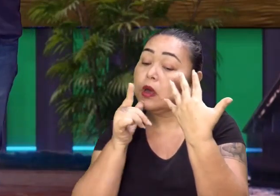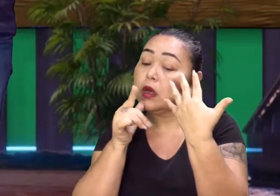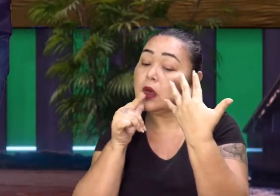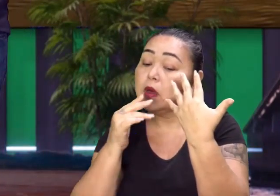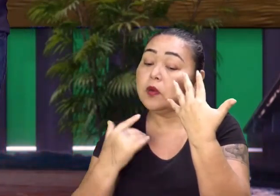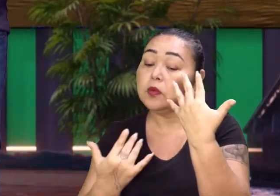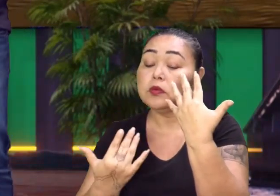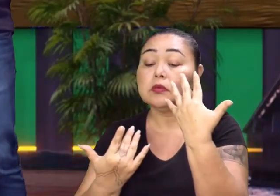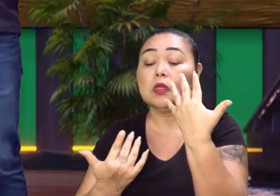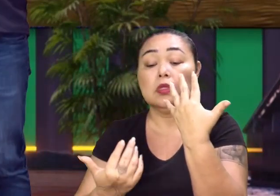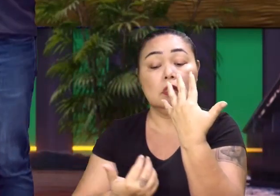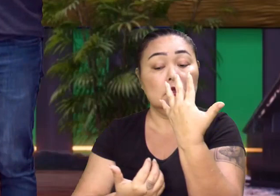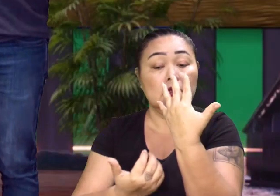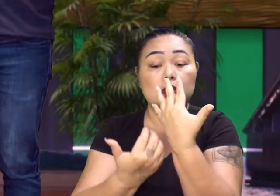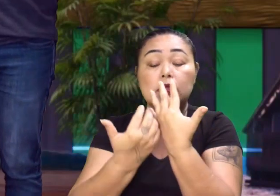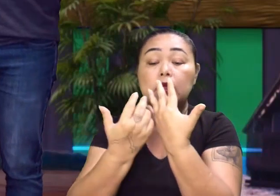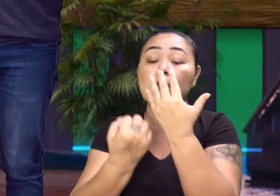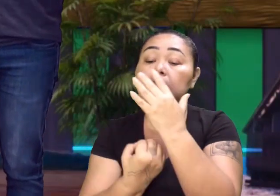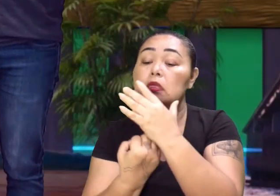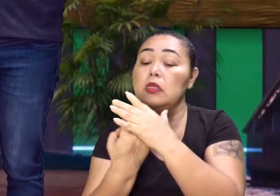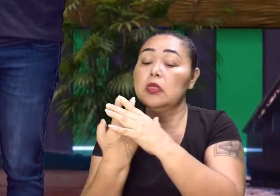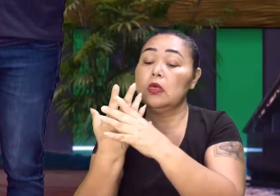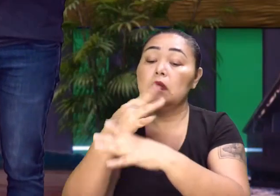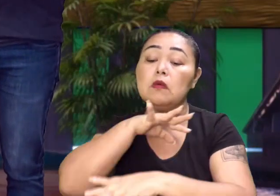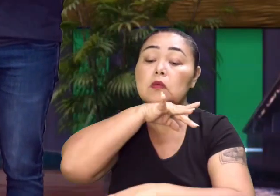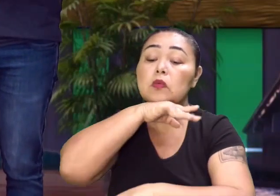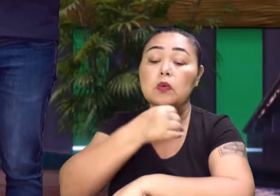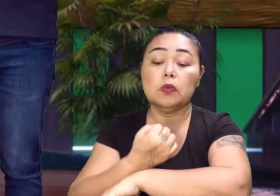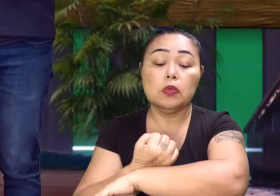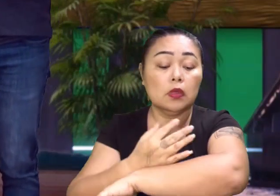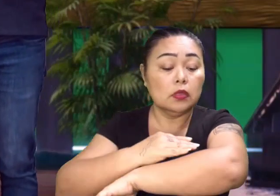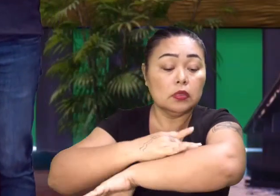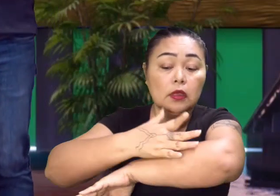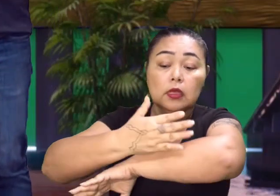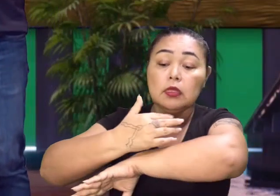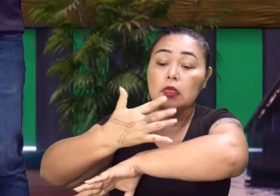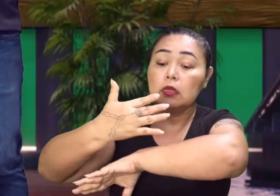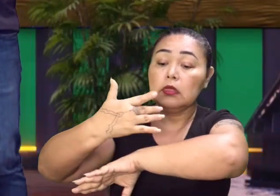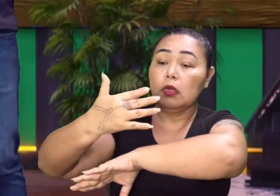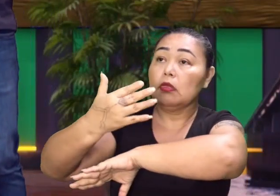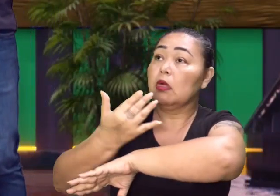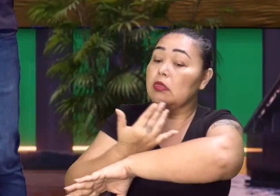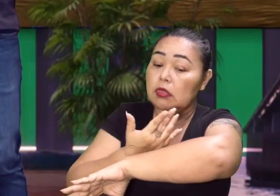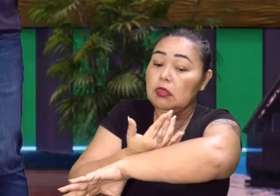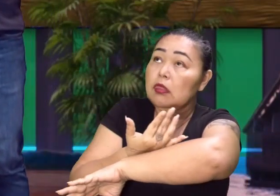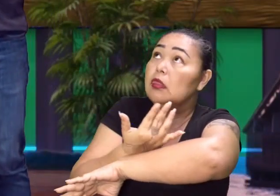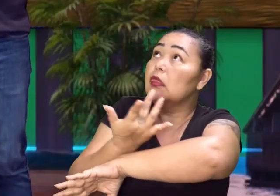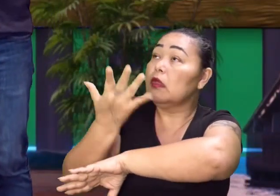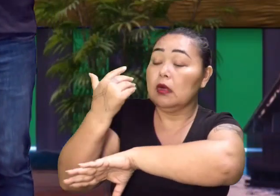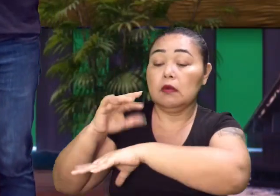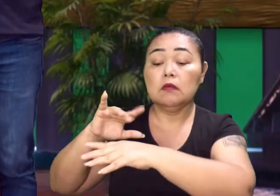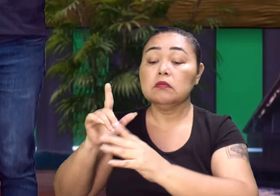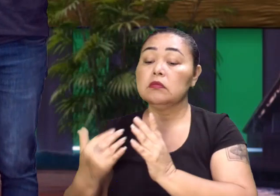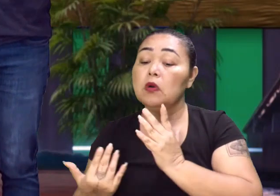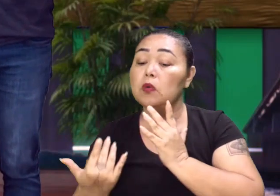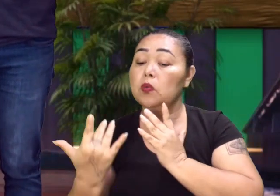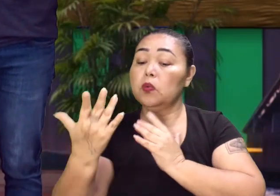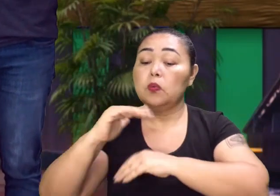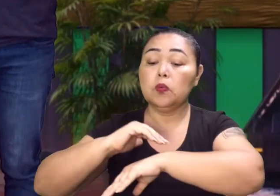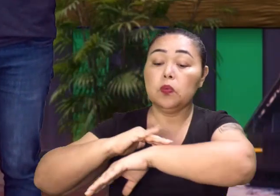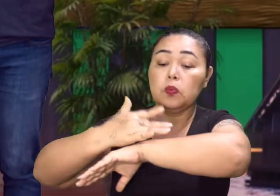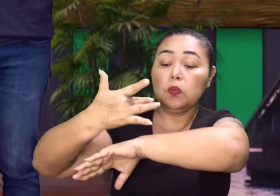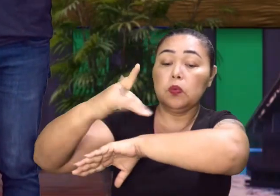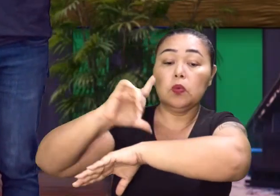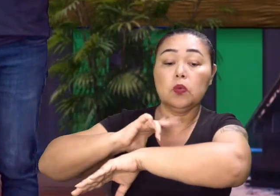temos a transpiração dos vegetais, dos animais também. Então, esse processo de evaporação, mas